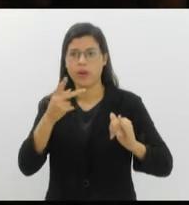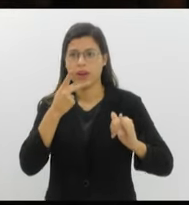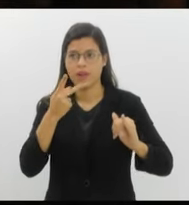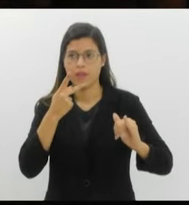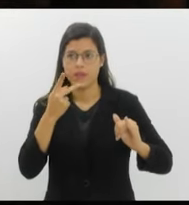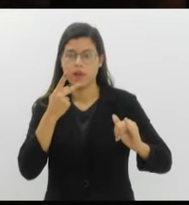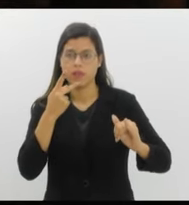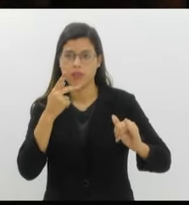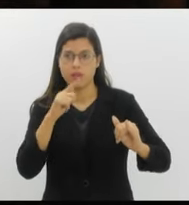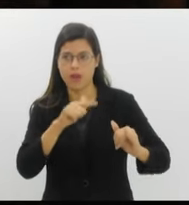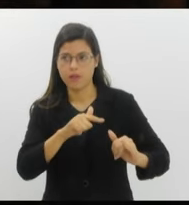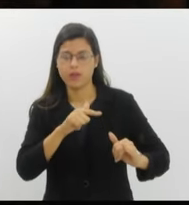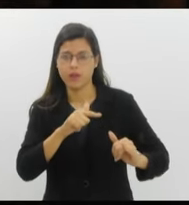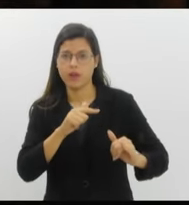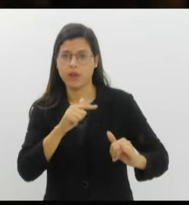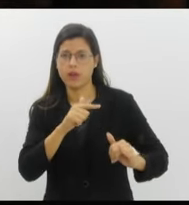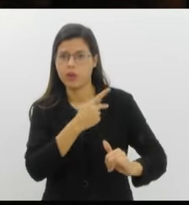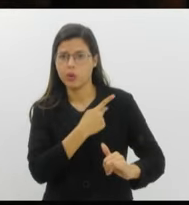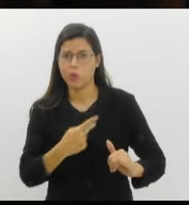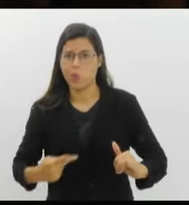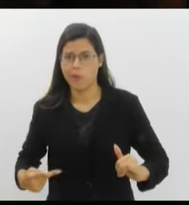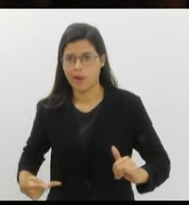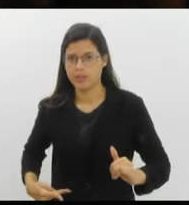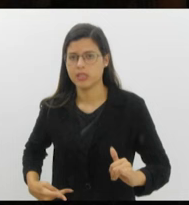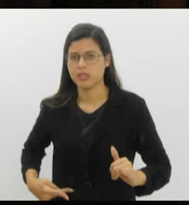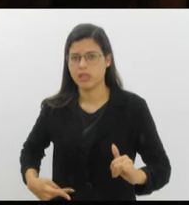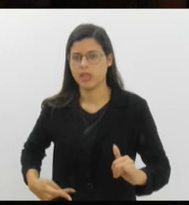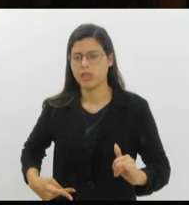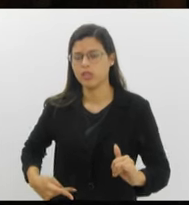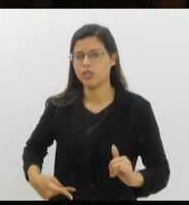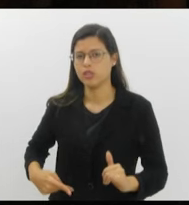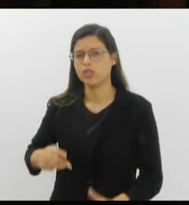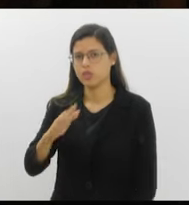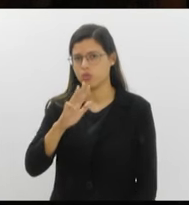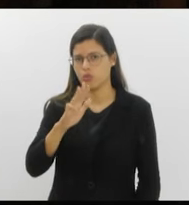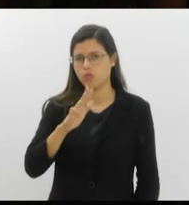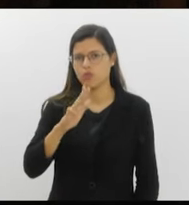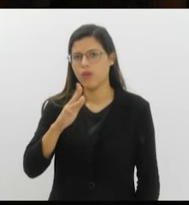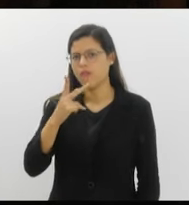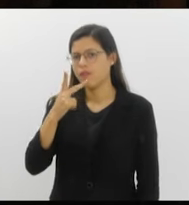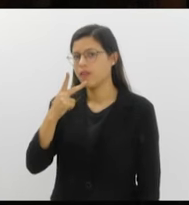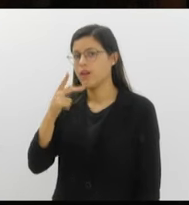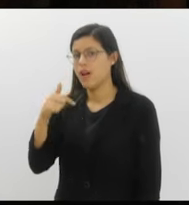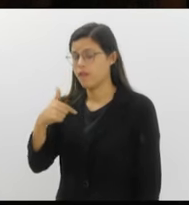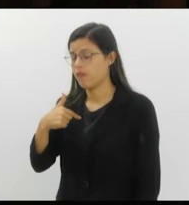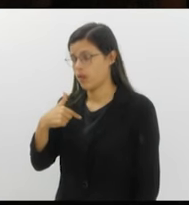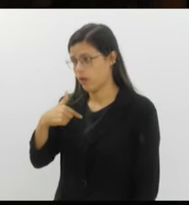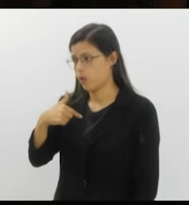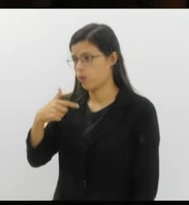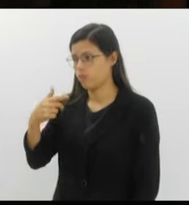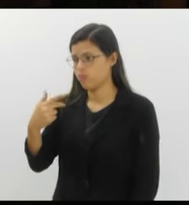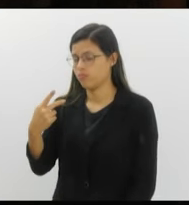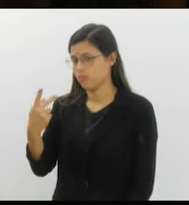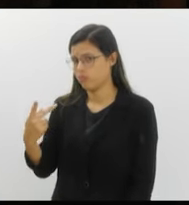República e disse: olha, eu sou o seu soldado, numa situação patética de subserviência.